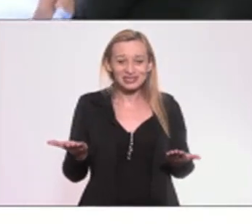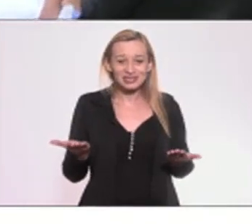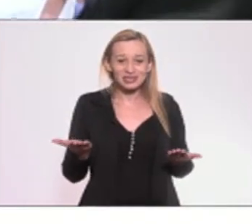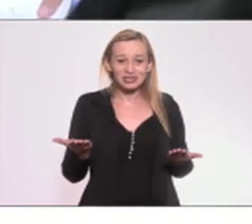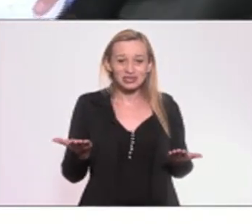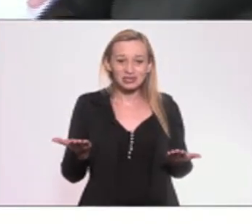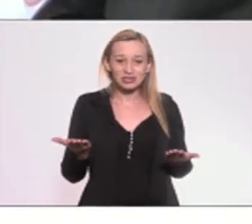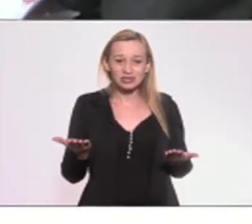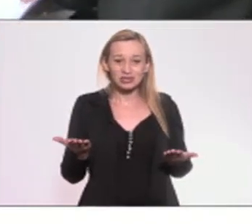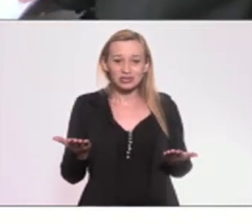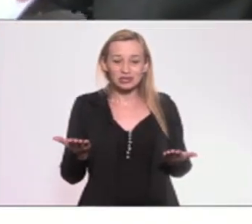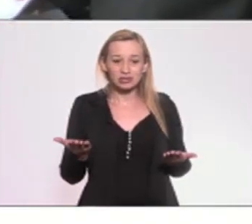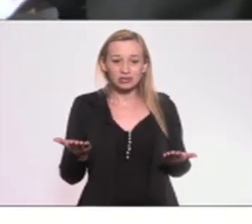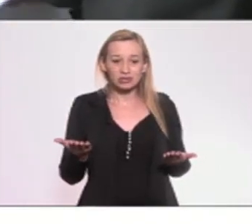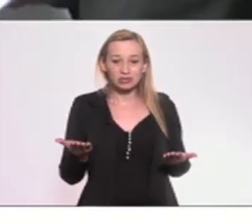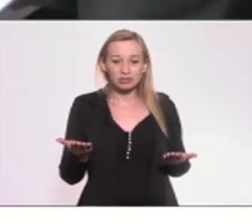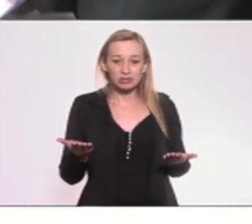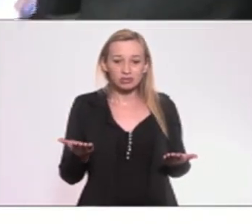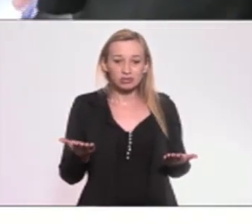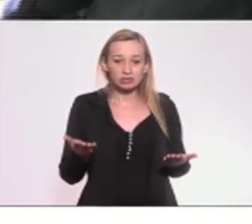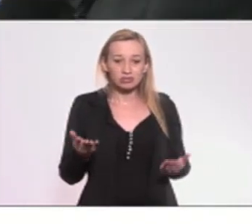abusarás da nossa paciência?